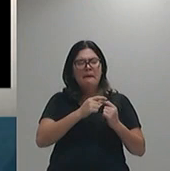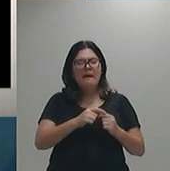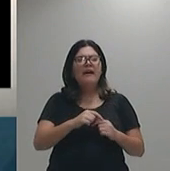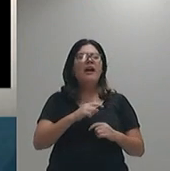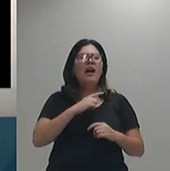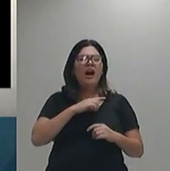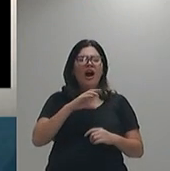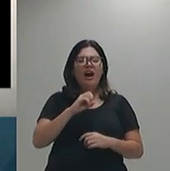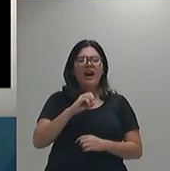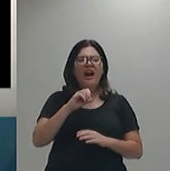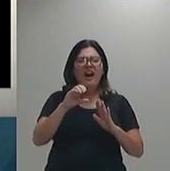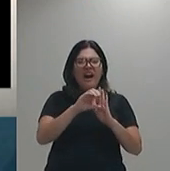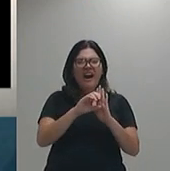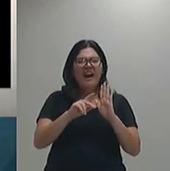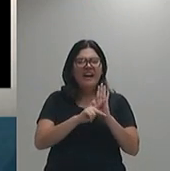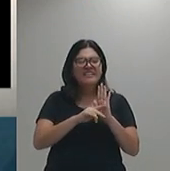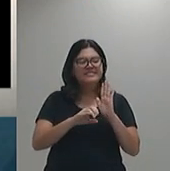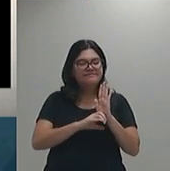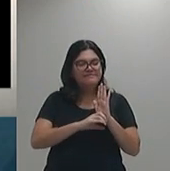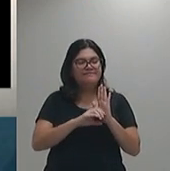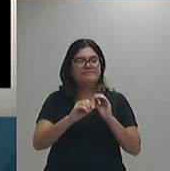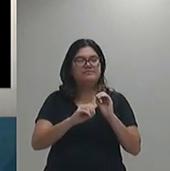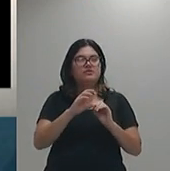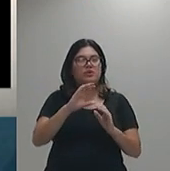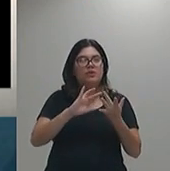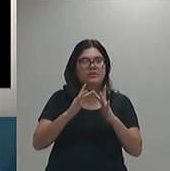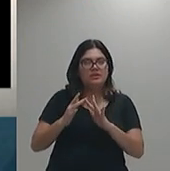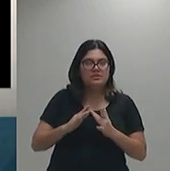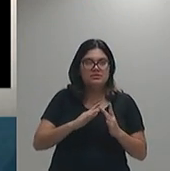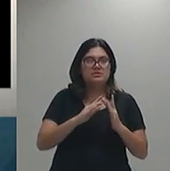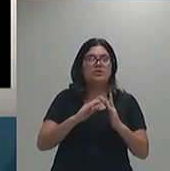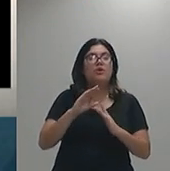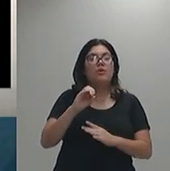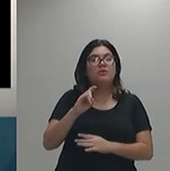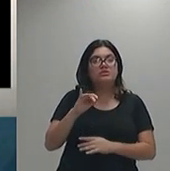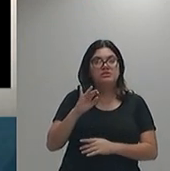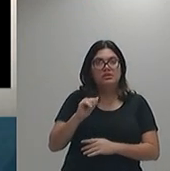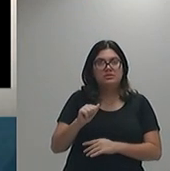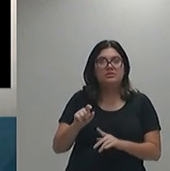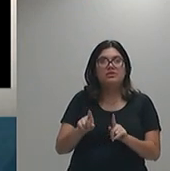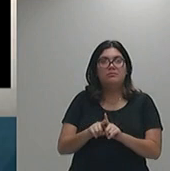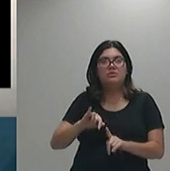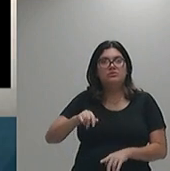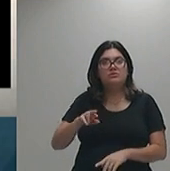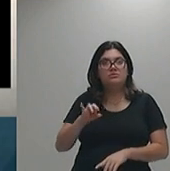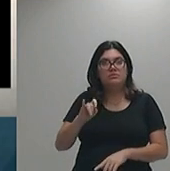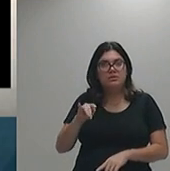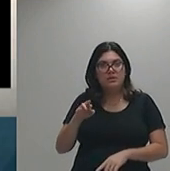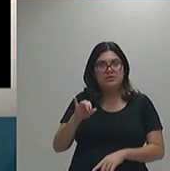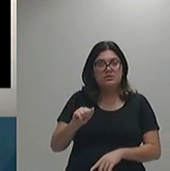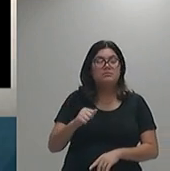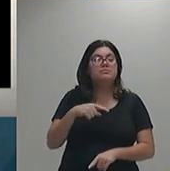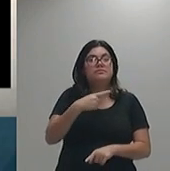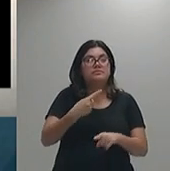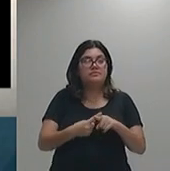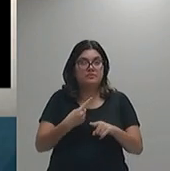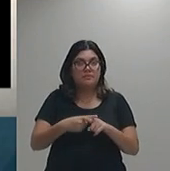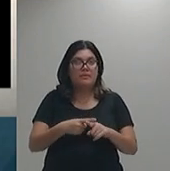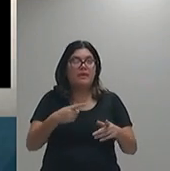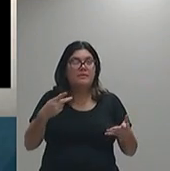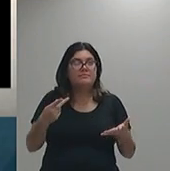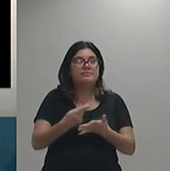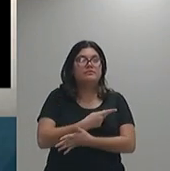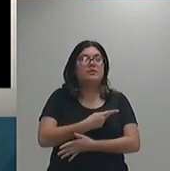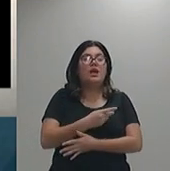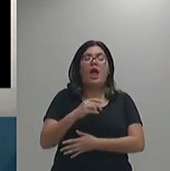da conexão da continência ou e muito menos daria dependência porque porque no caso da arbitragem